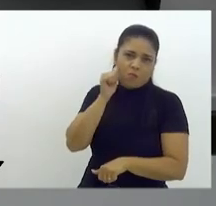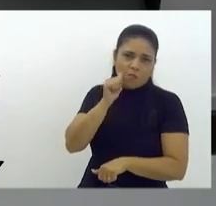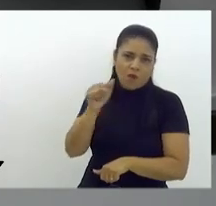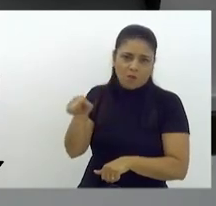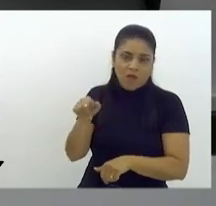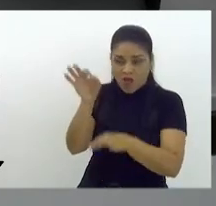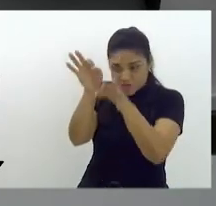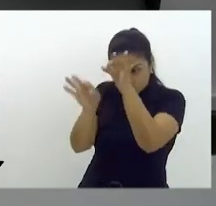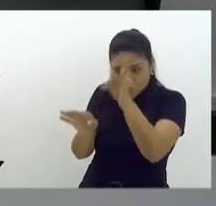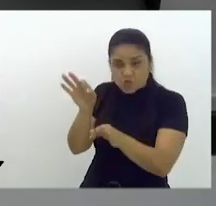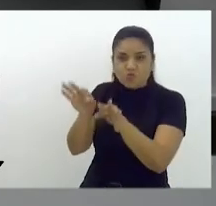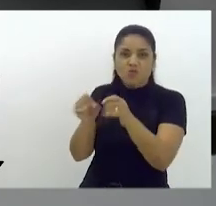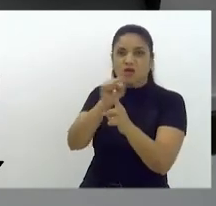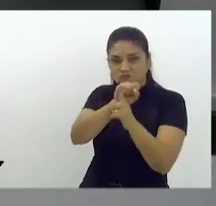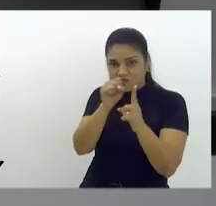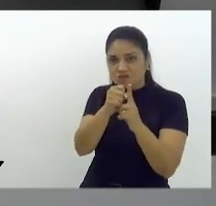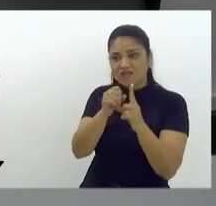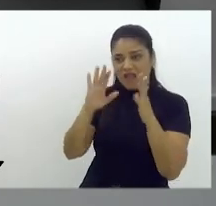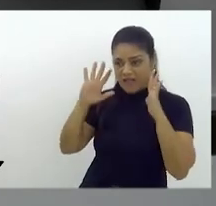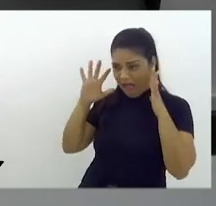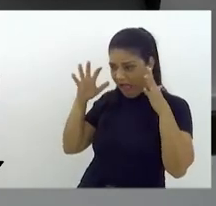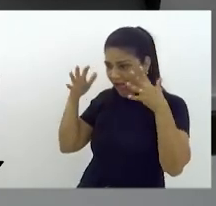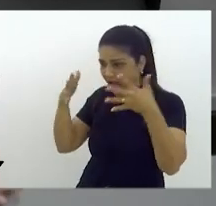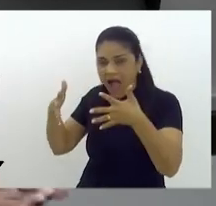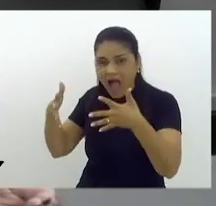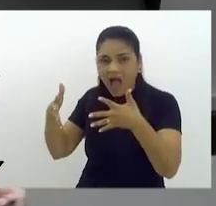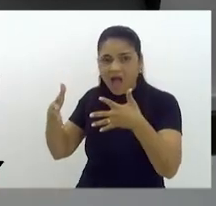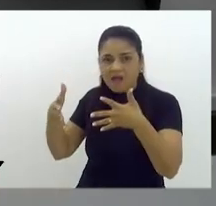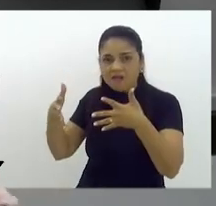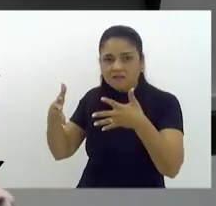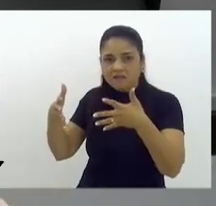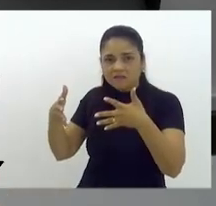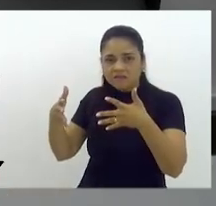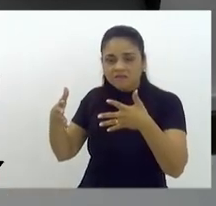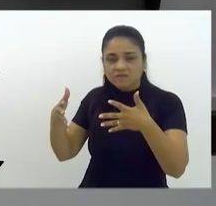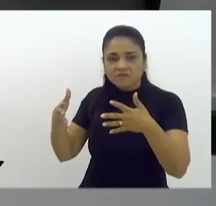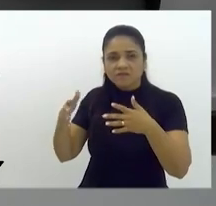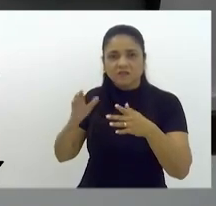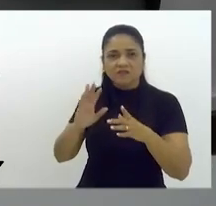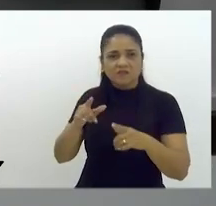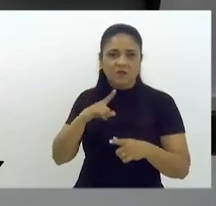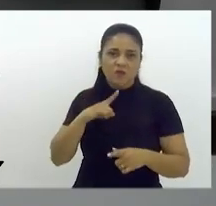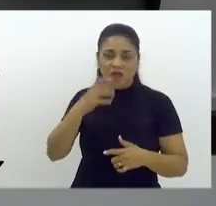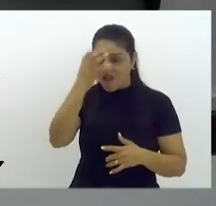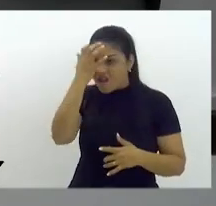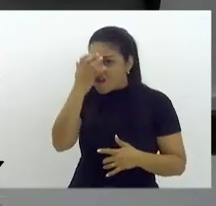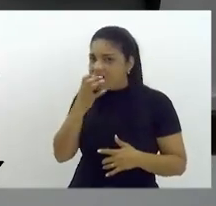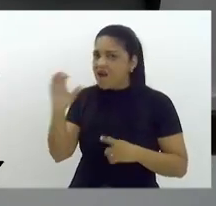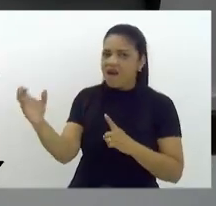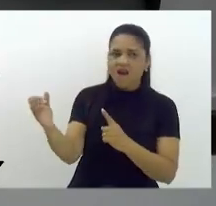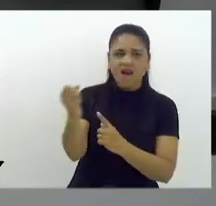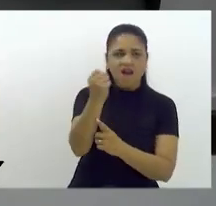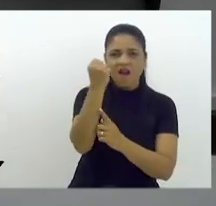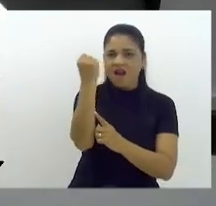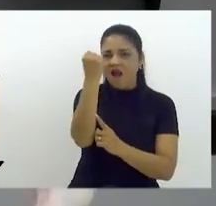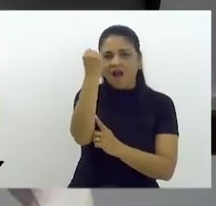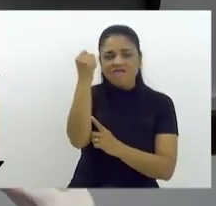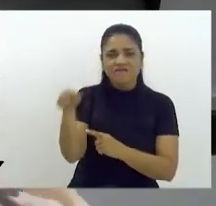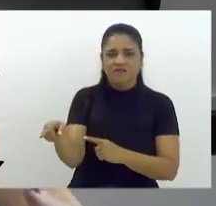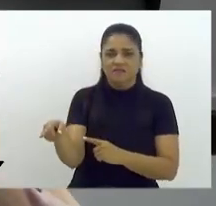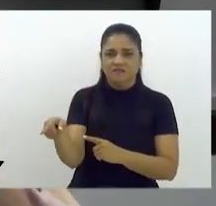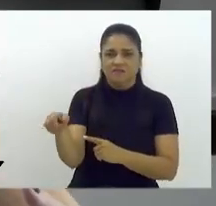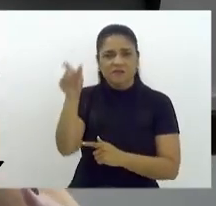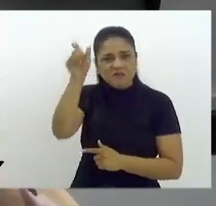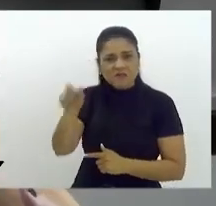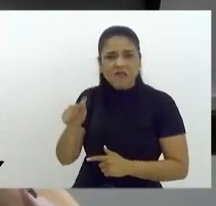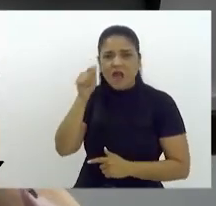julgada socialmente vejam bem reparem então o que tá subjacente é que é mais grave né porque a mulher ela é afetada